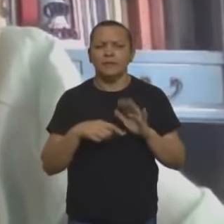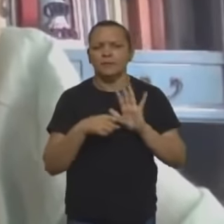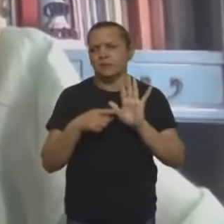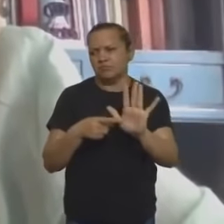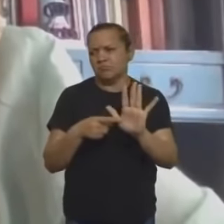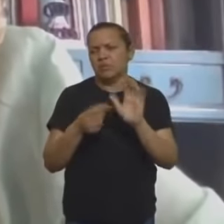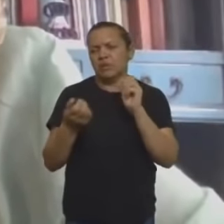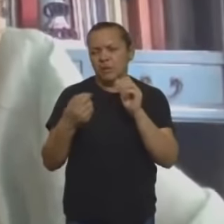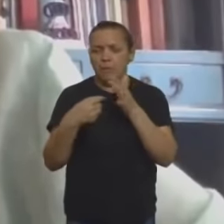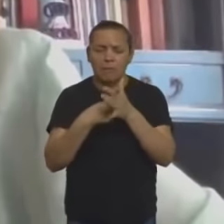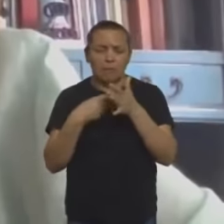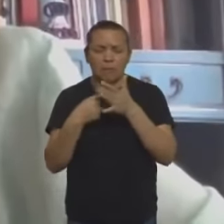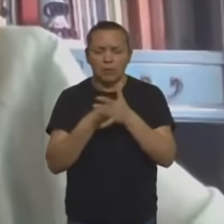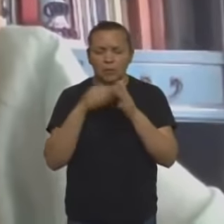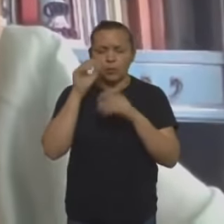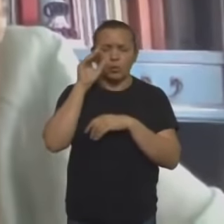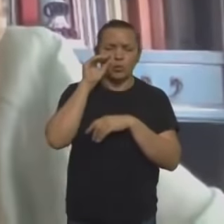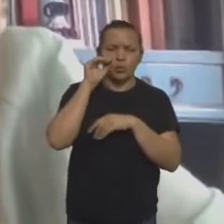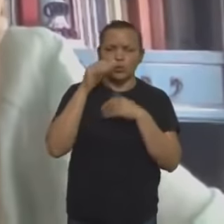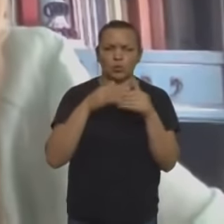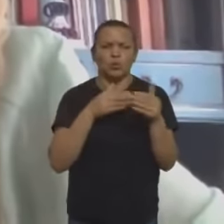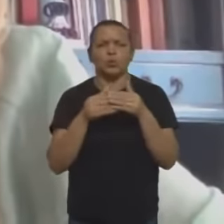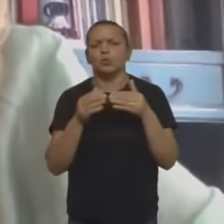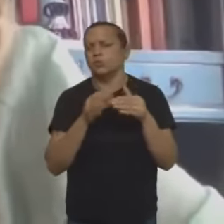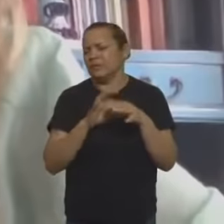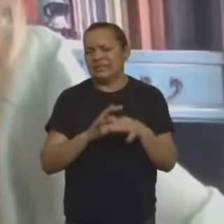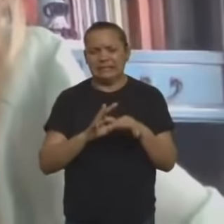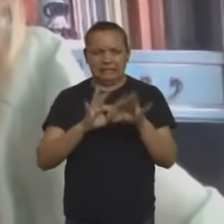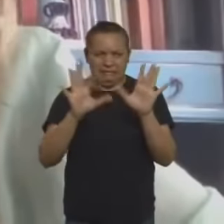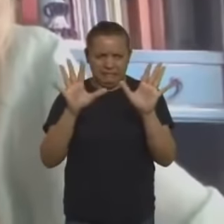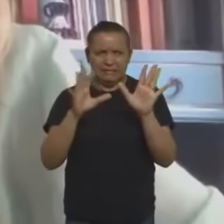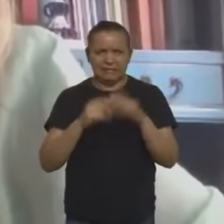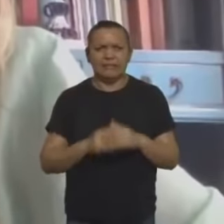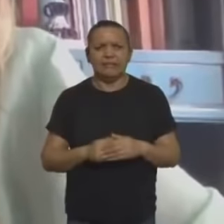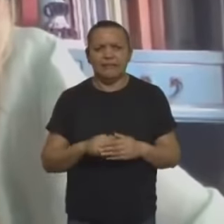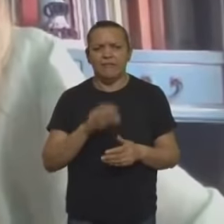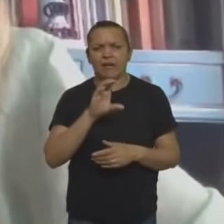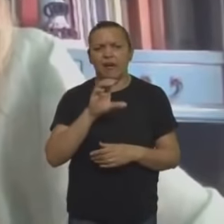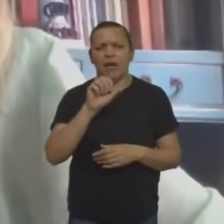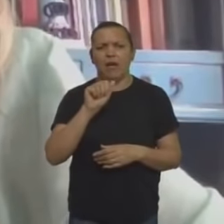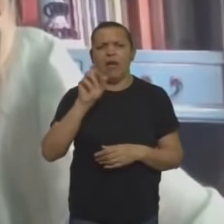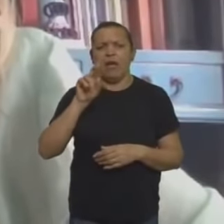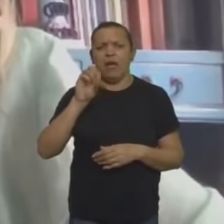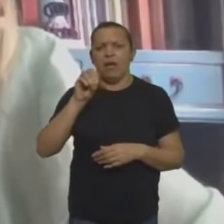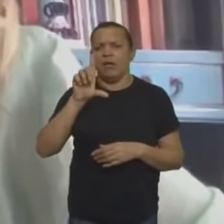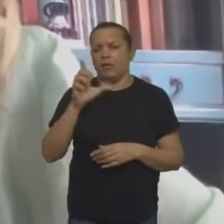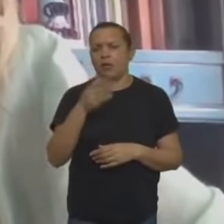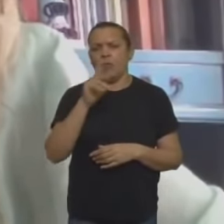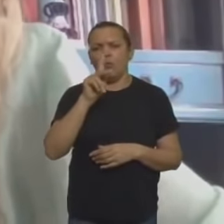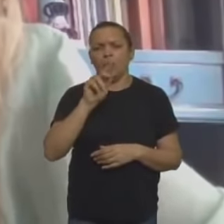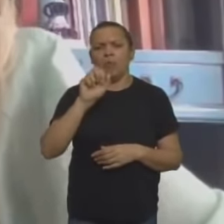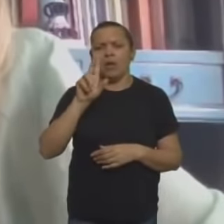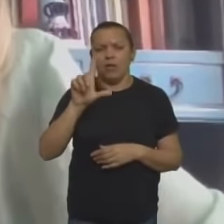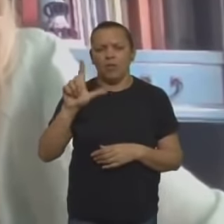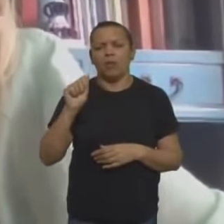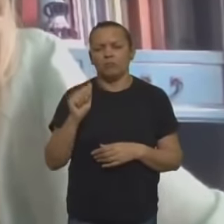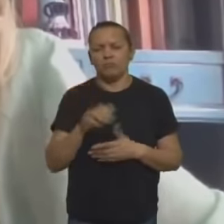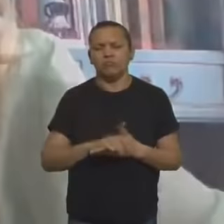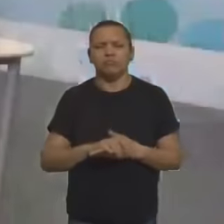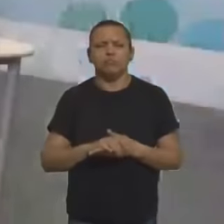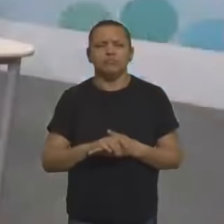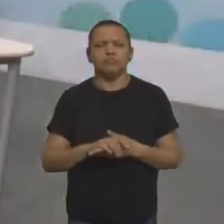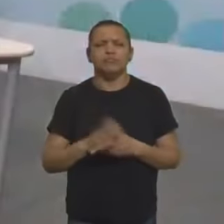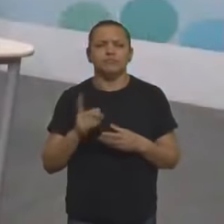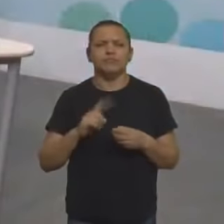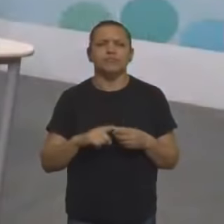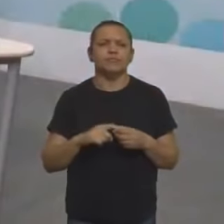vocês quiserem fazer alguma pergunta. Acho que a Carol e a Paula, posso voltar para vocês.